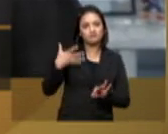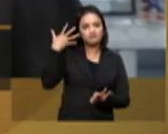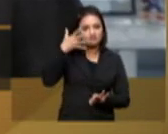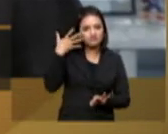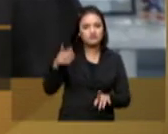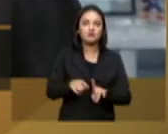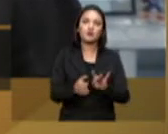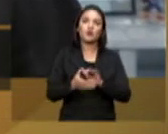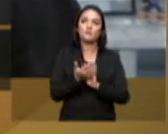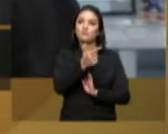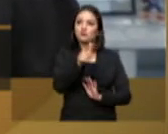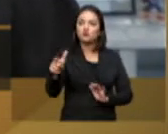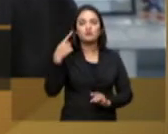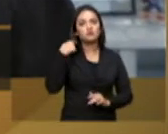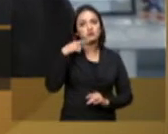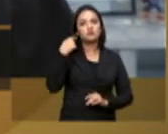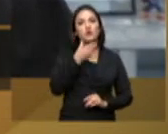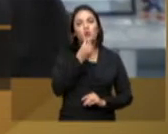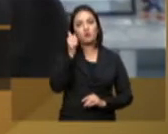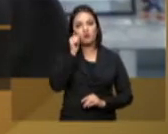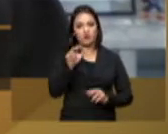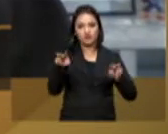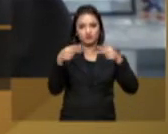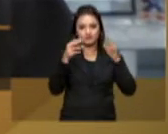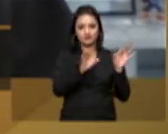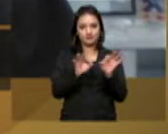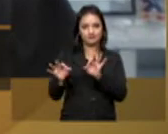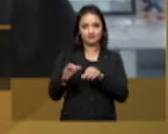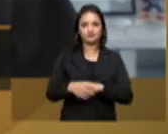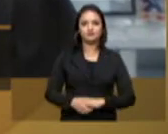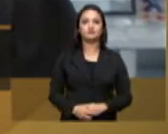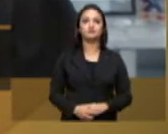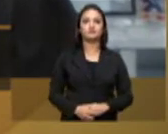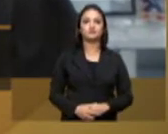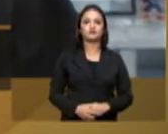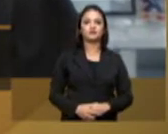advogados, os demais senhores e senhoras que nos assistem. Bem,